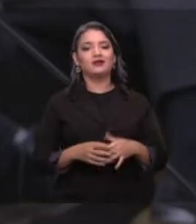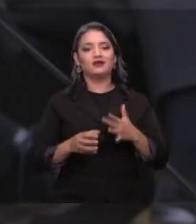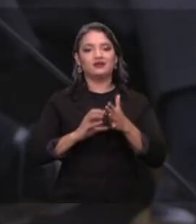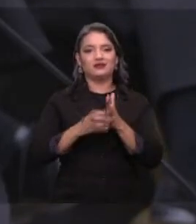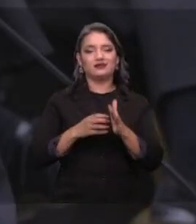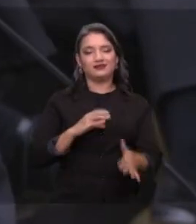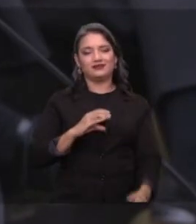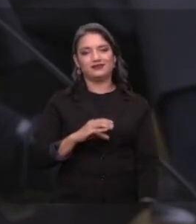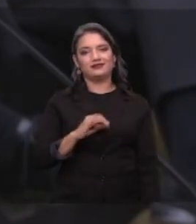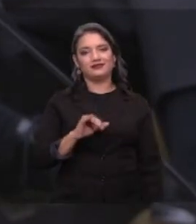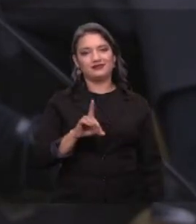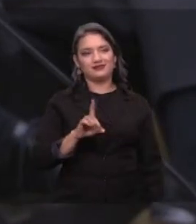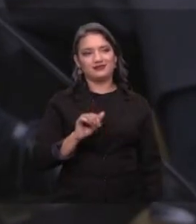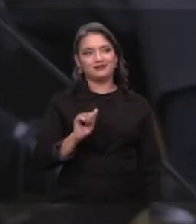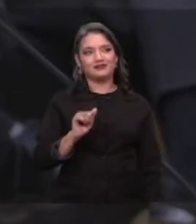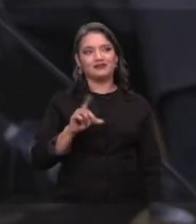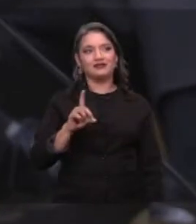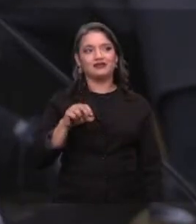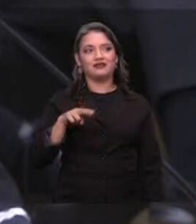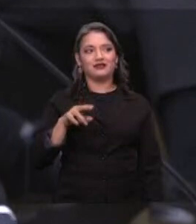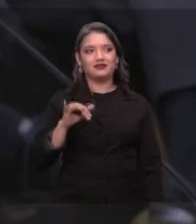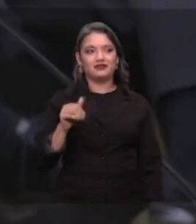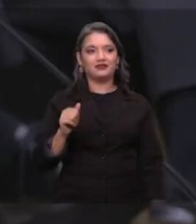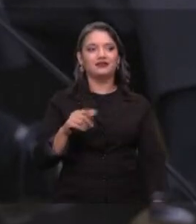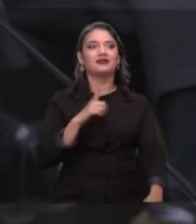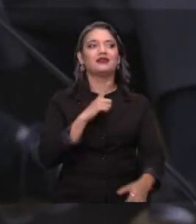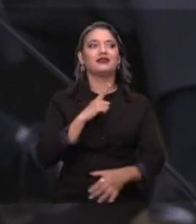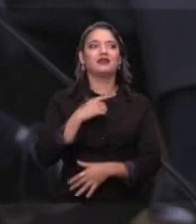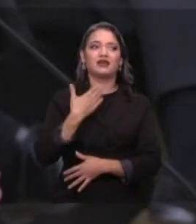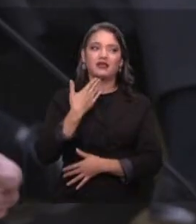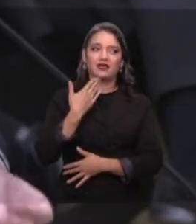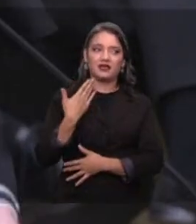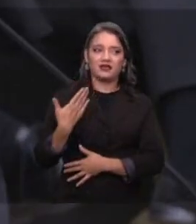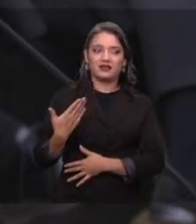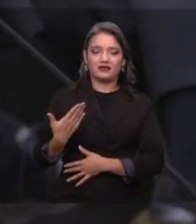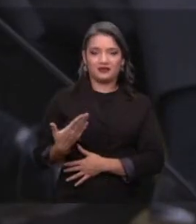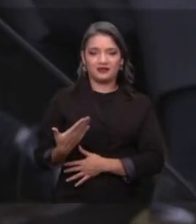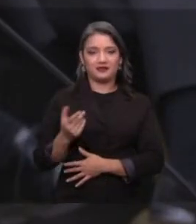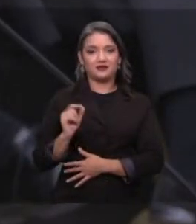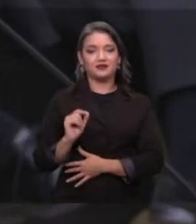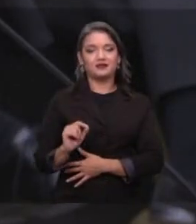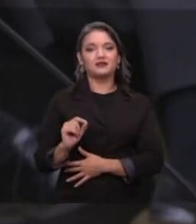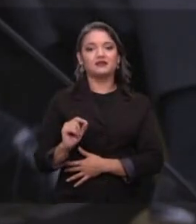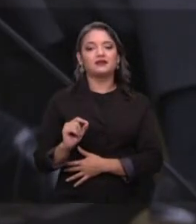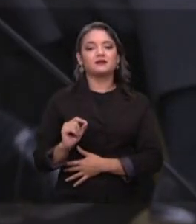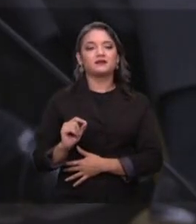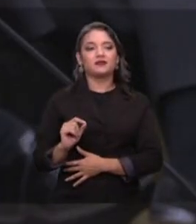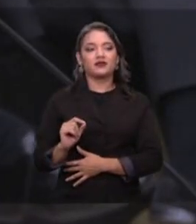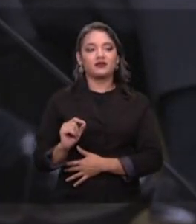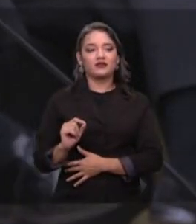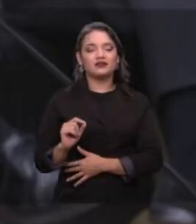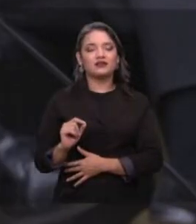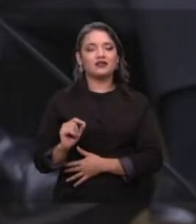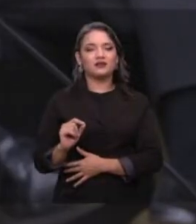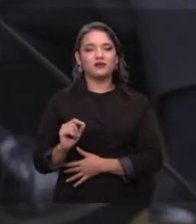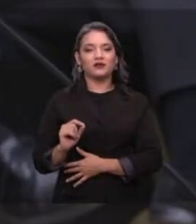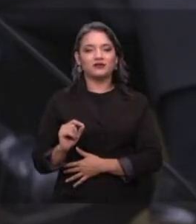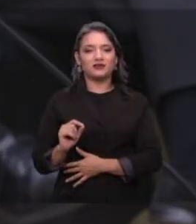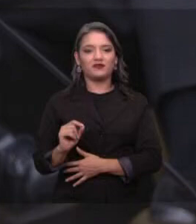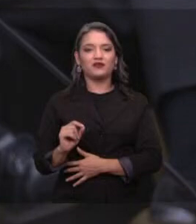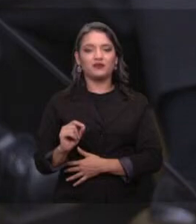Partido Cidadania pede que seja declarada